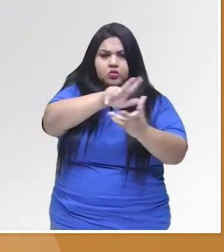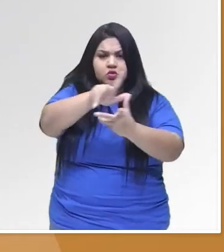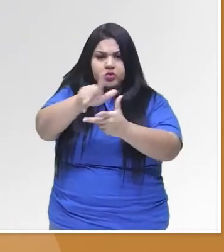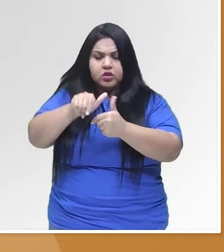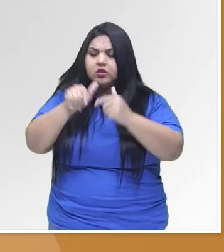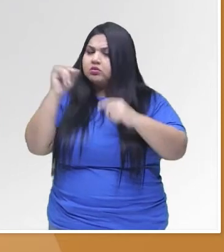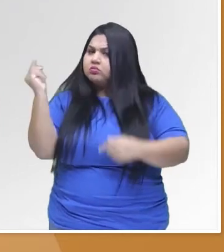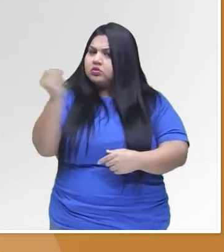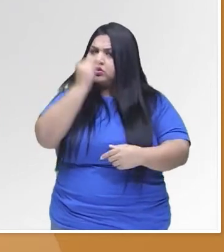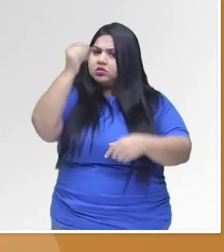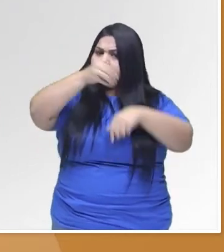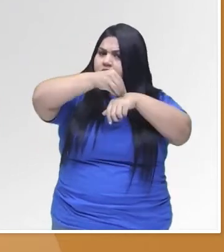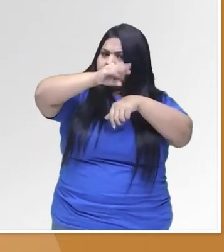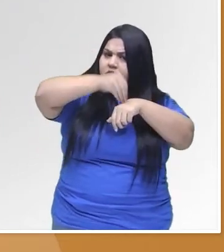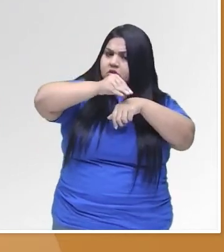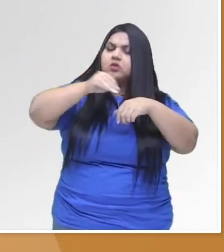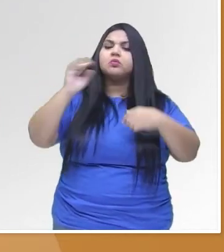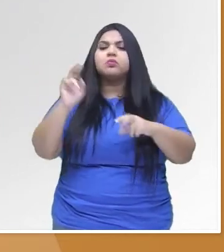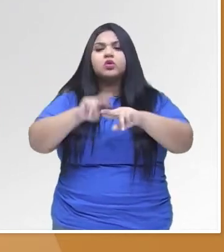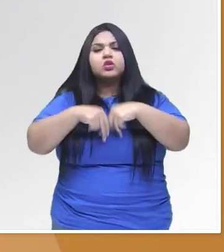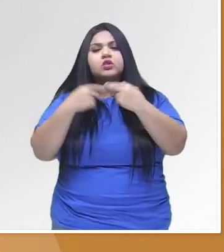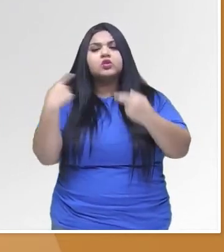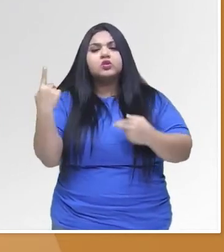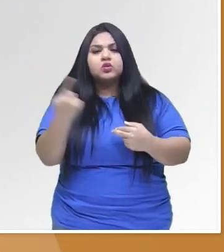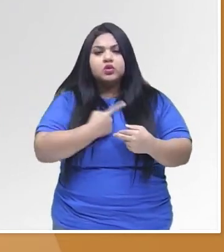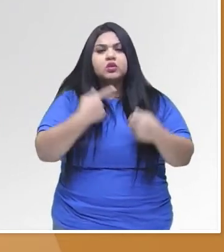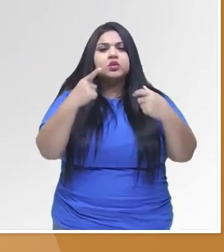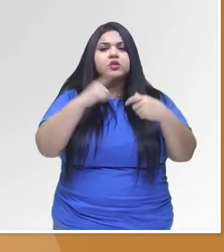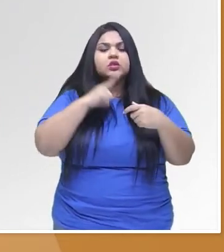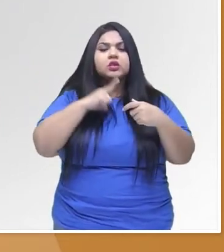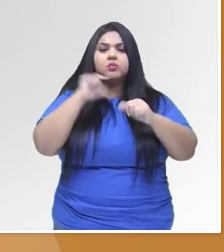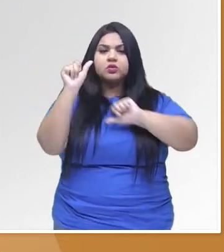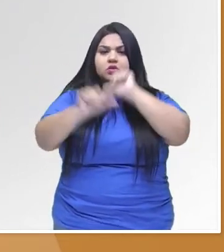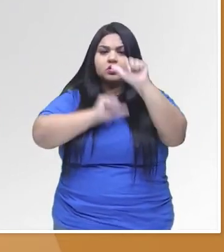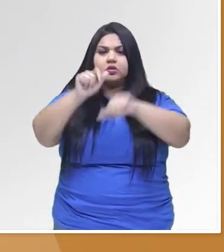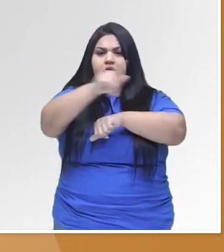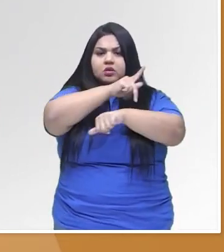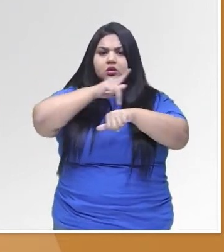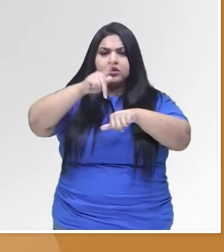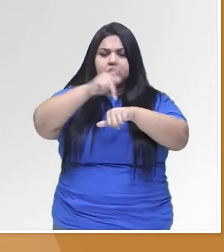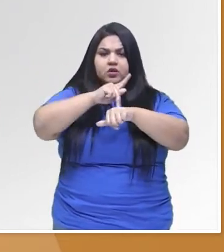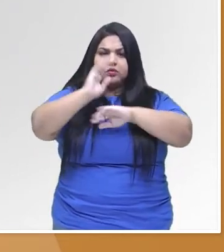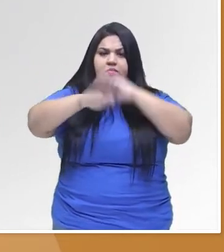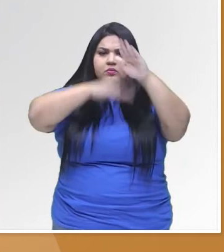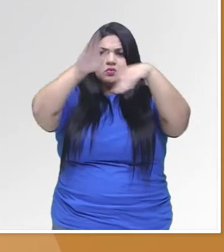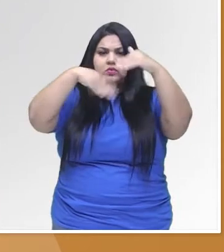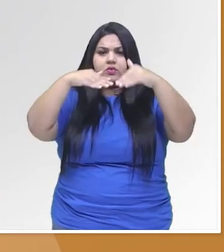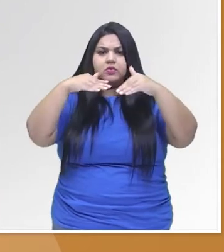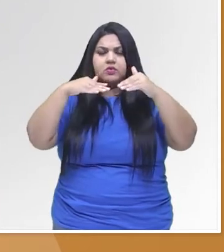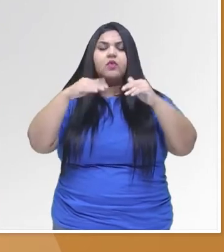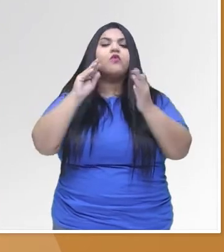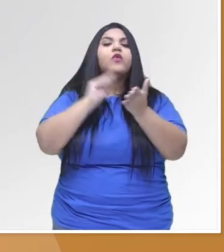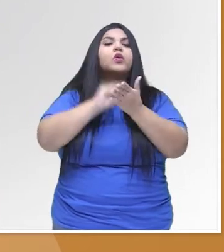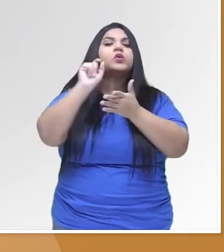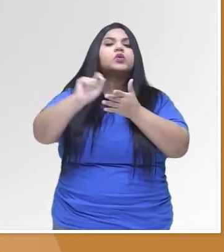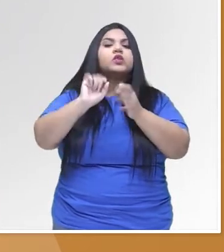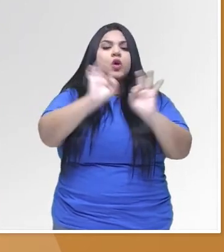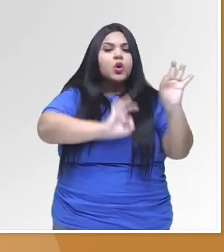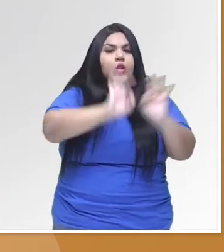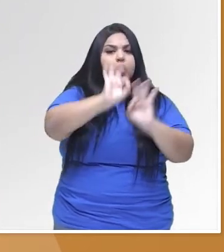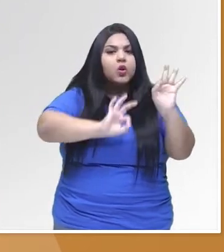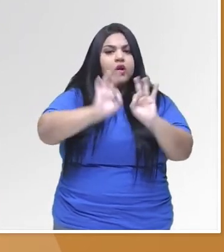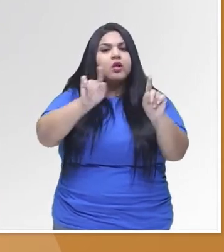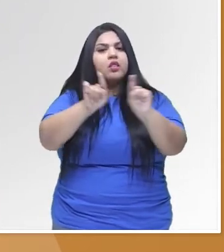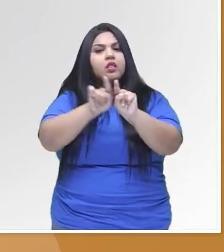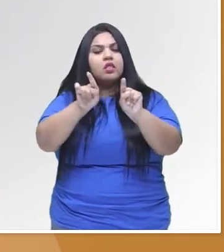é importante destacar. Por isso que nós temos tudo para se transformar em um país bem desenvolvido. Falta o quê? Organização